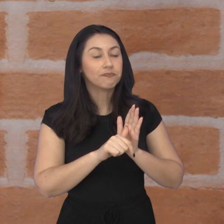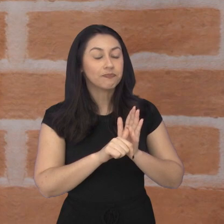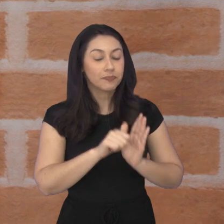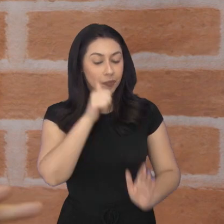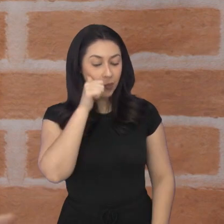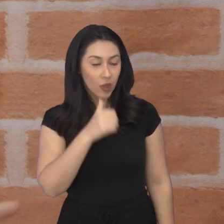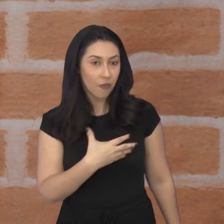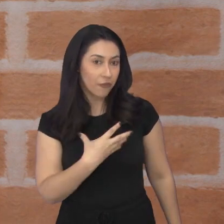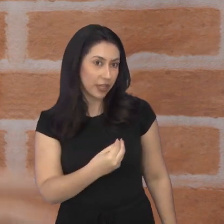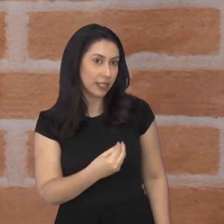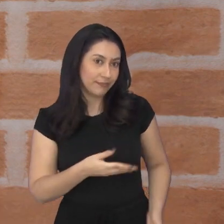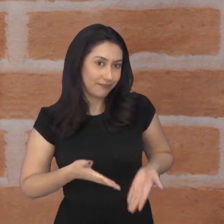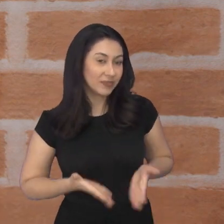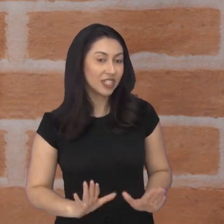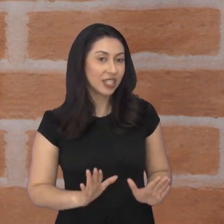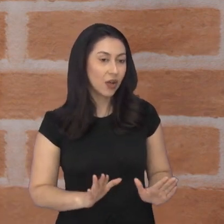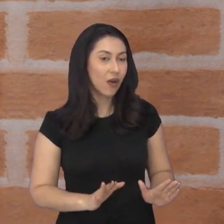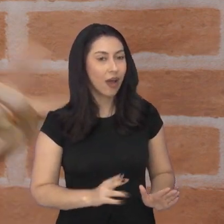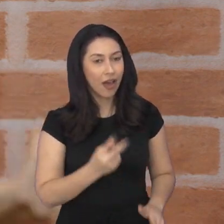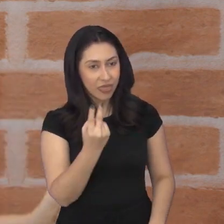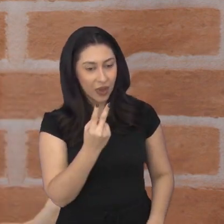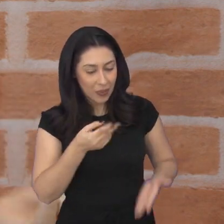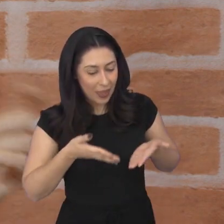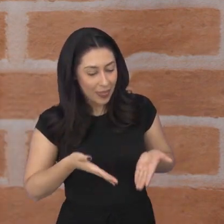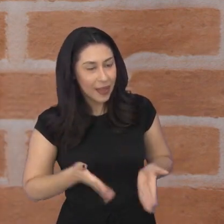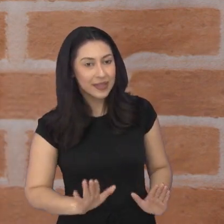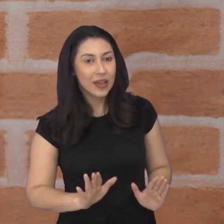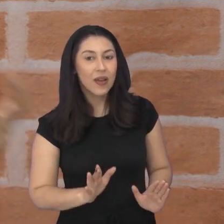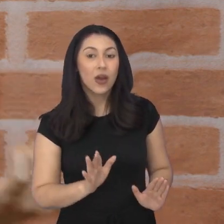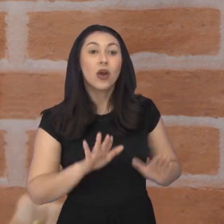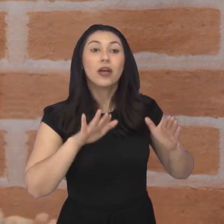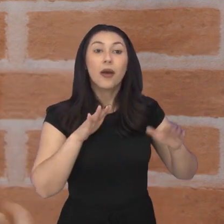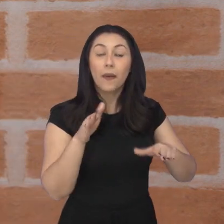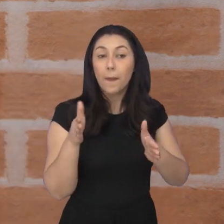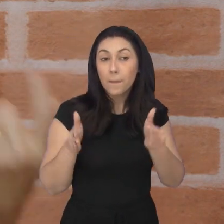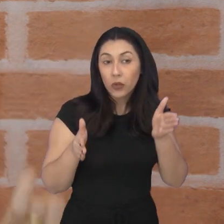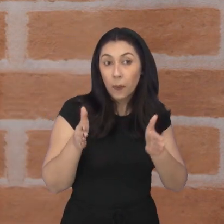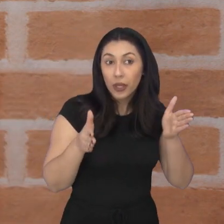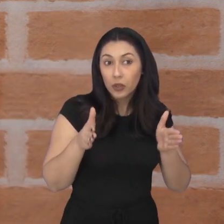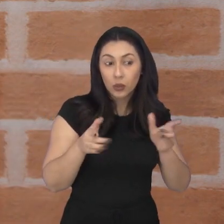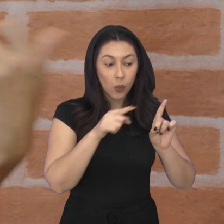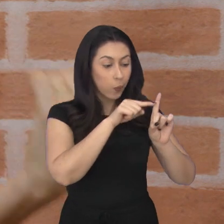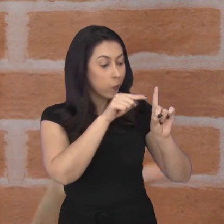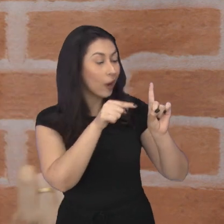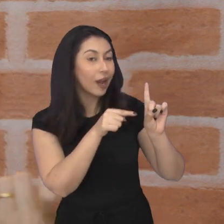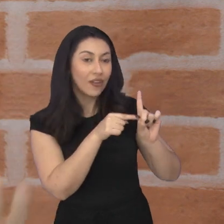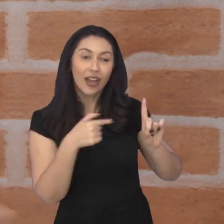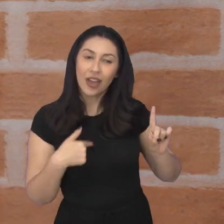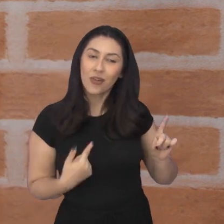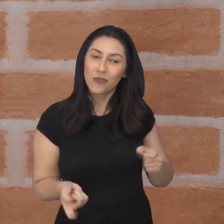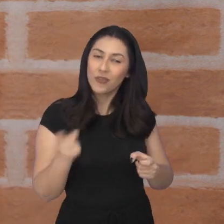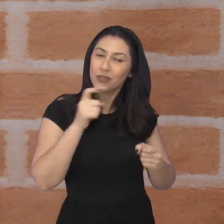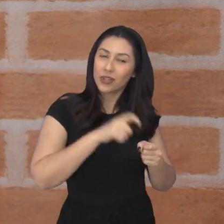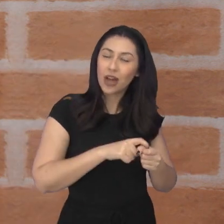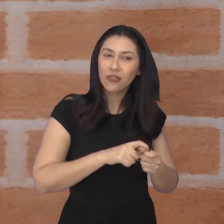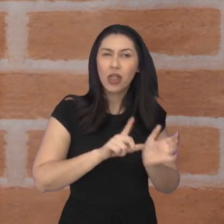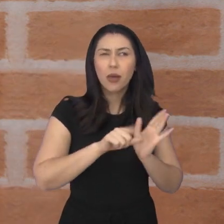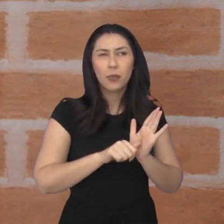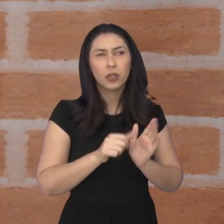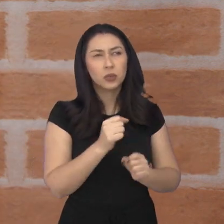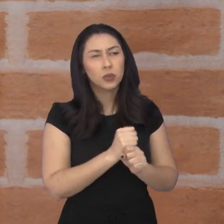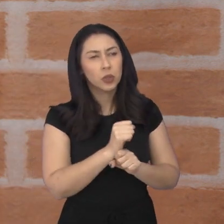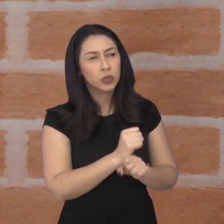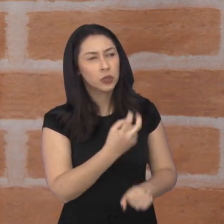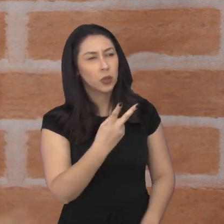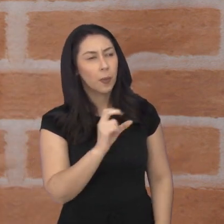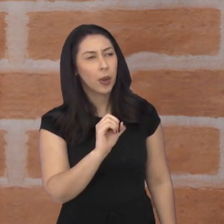aí foi pouco, depois a segunda, quando eu estava grávida, eu voltei, sempre na gravidez eu meio que retomava, Sim. E aí o meu filho nasceu em